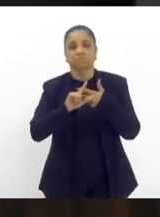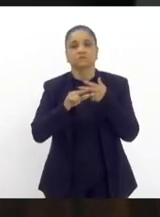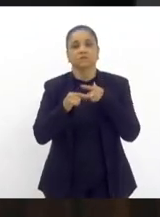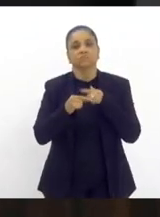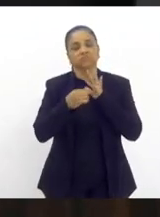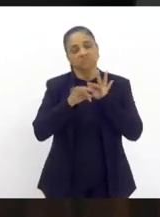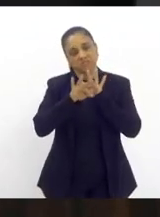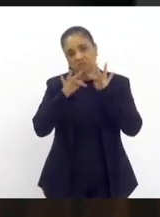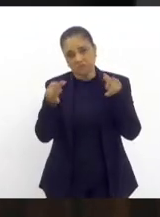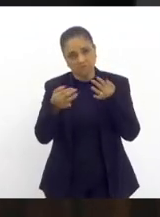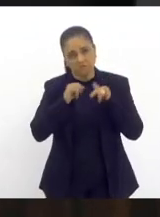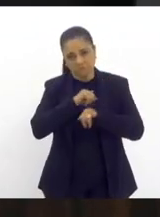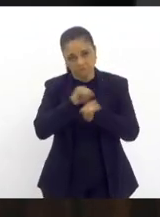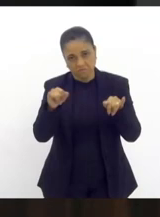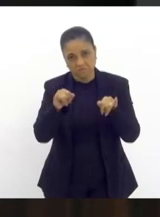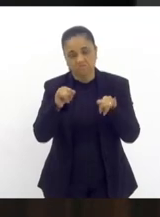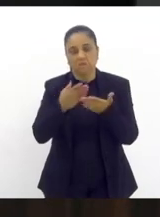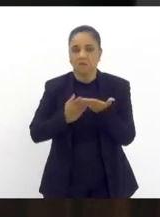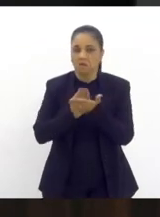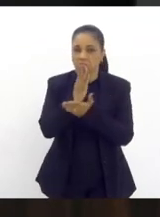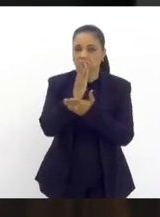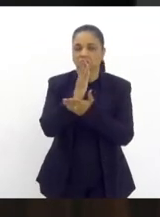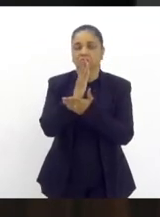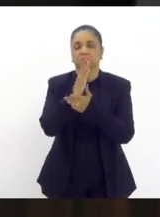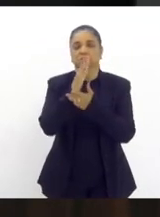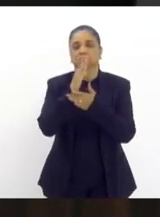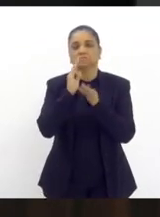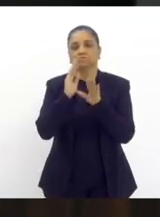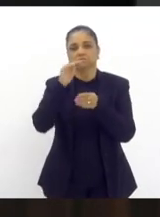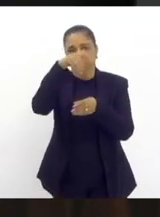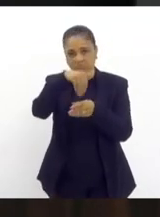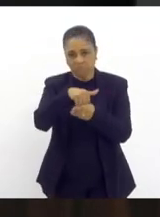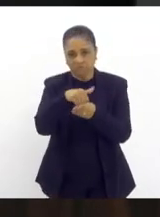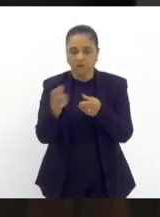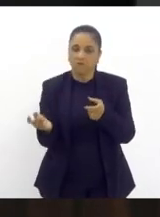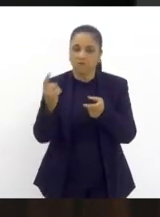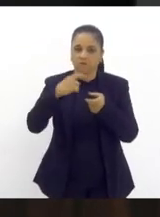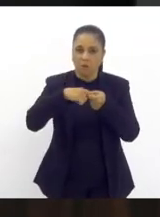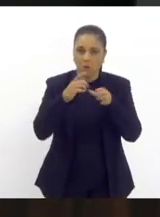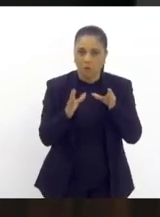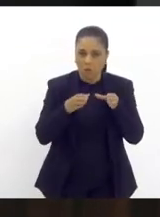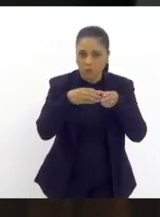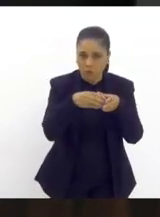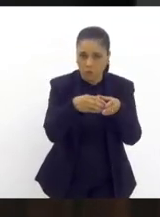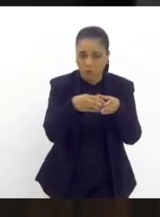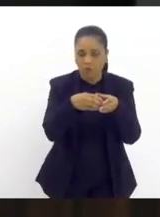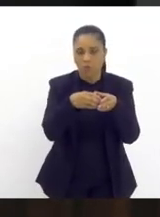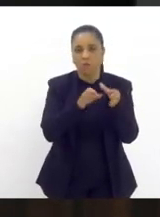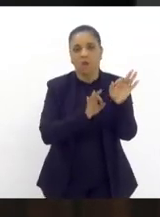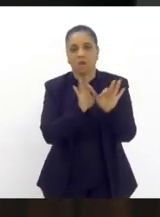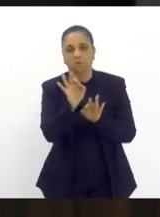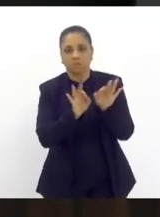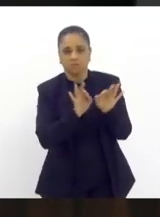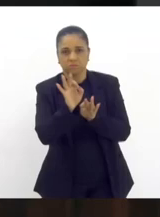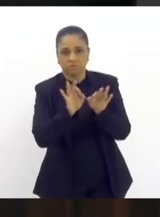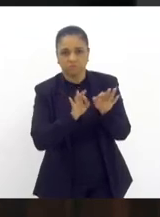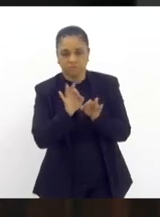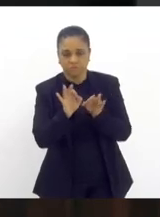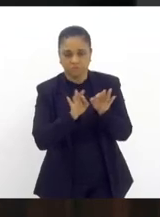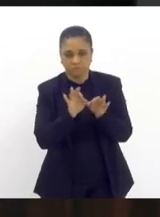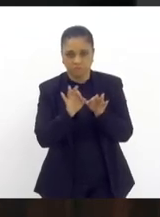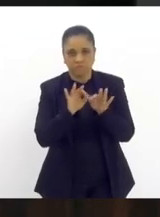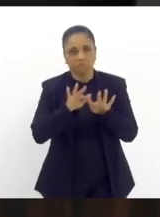pessoas que a própria manutenção aprovado retorna ao autor para elaboração da indicação